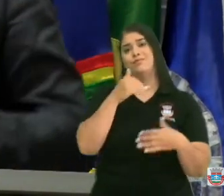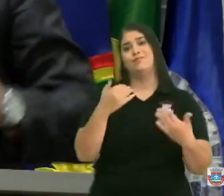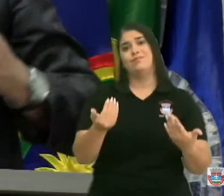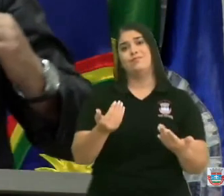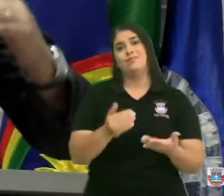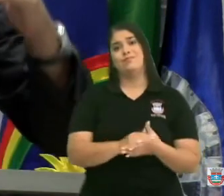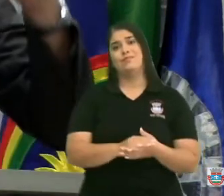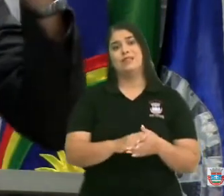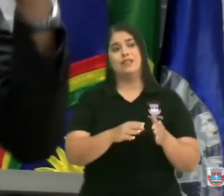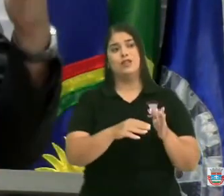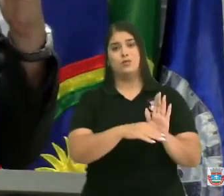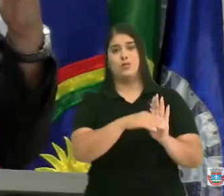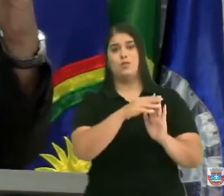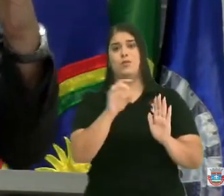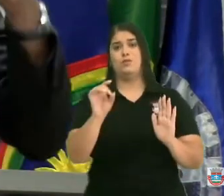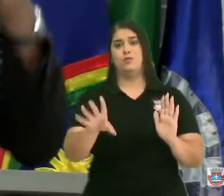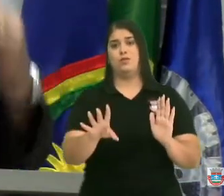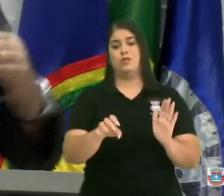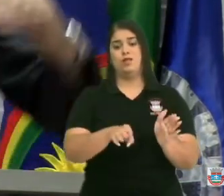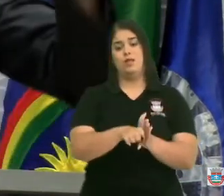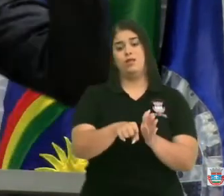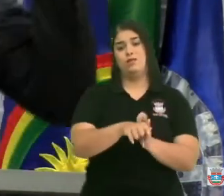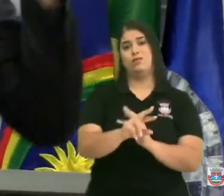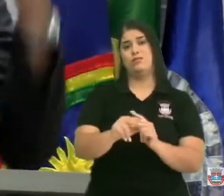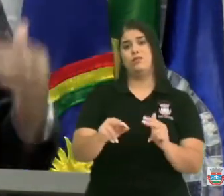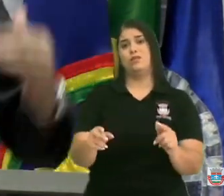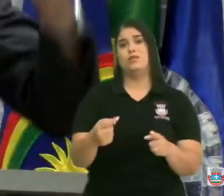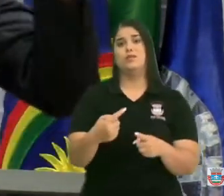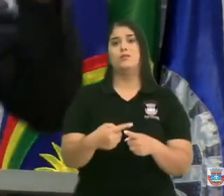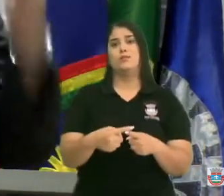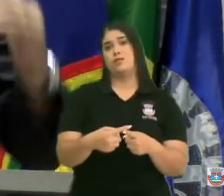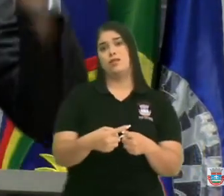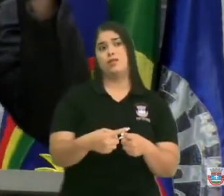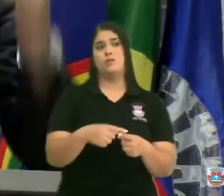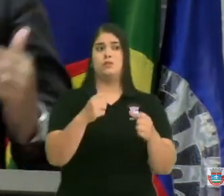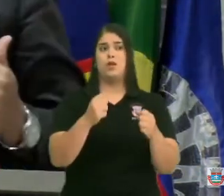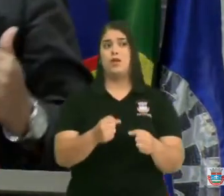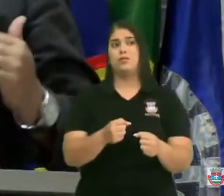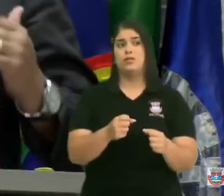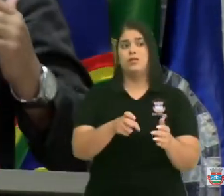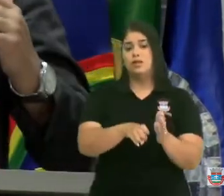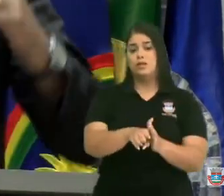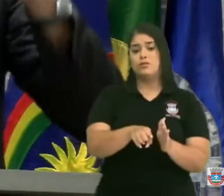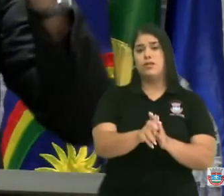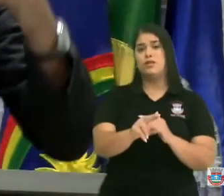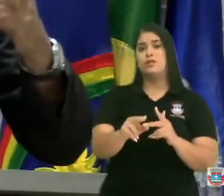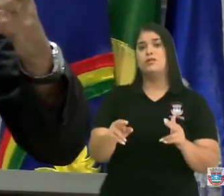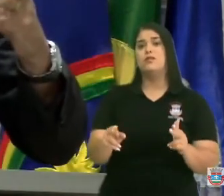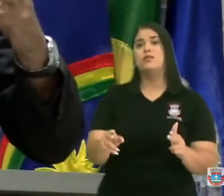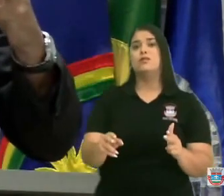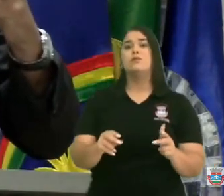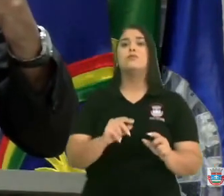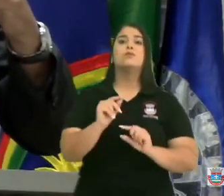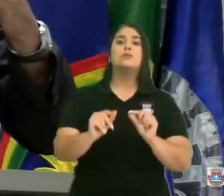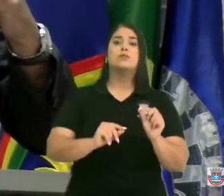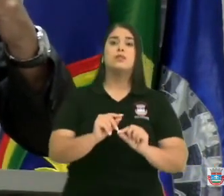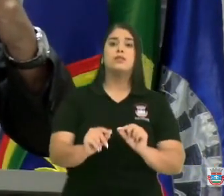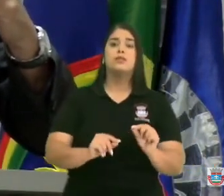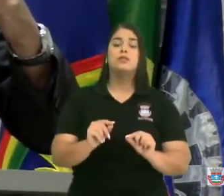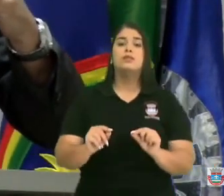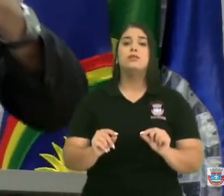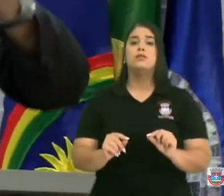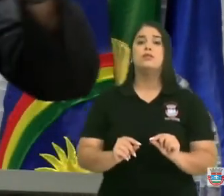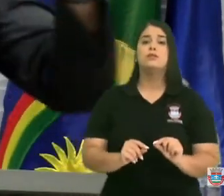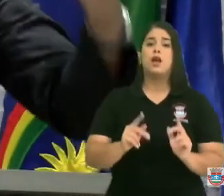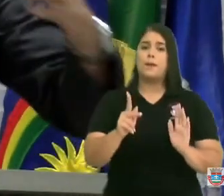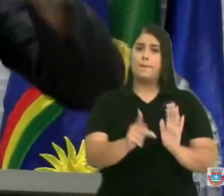do aumento ser só para os efetivos, porque só podia dar aos efetivos por conta da